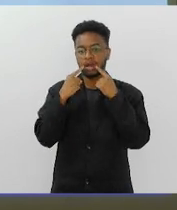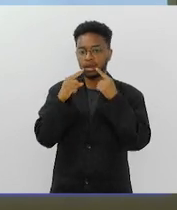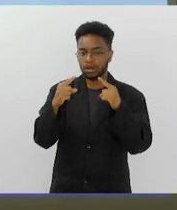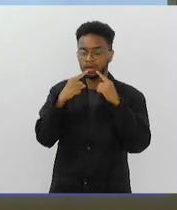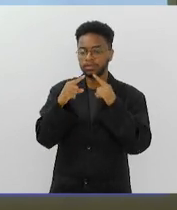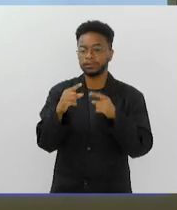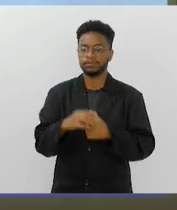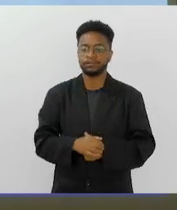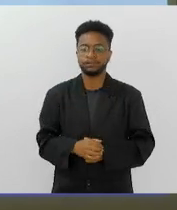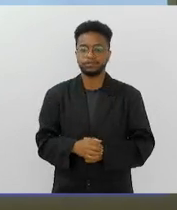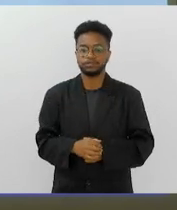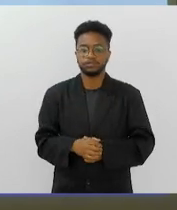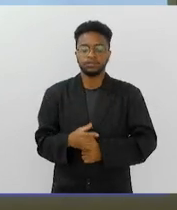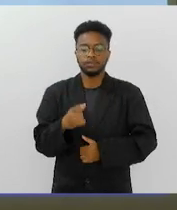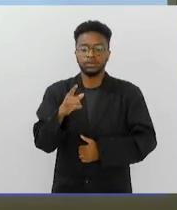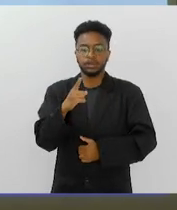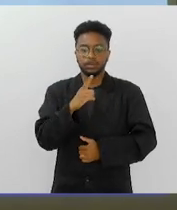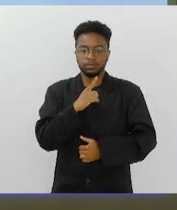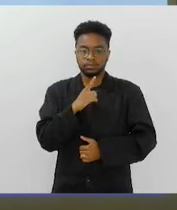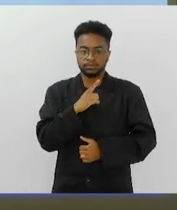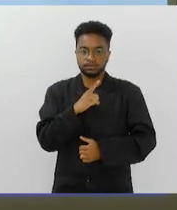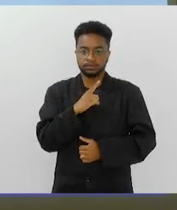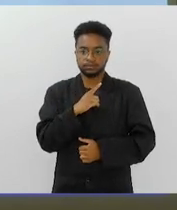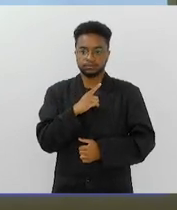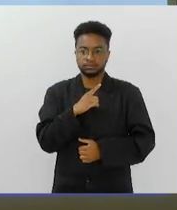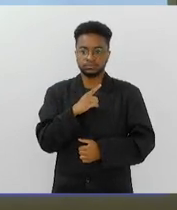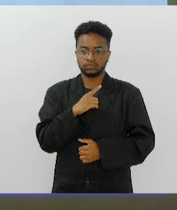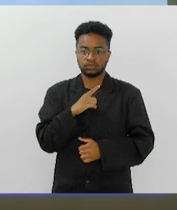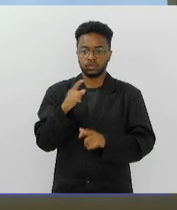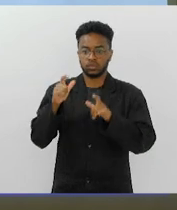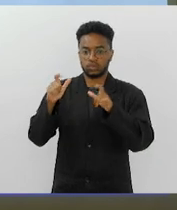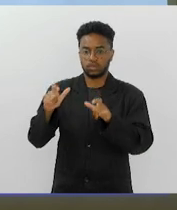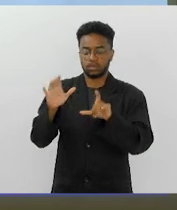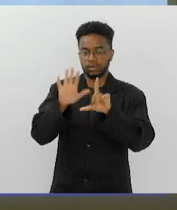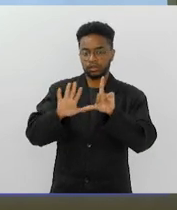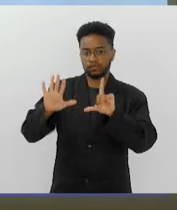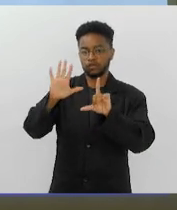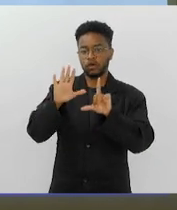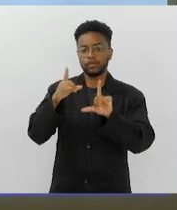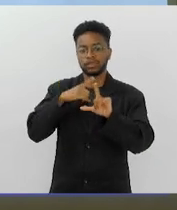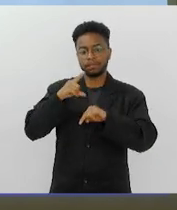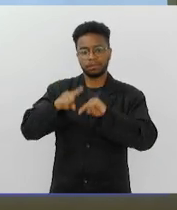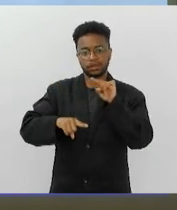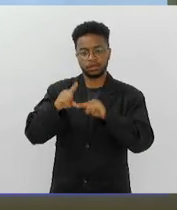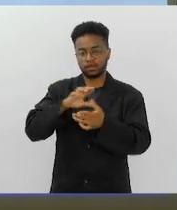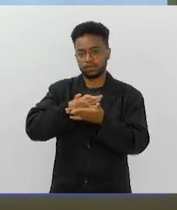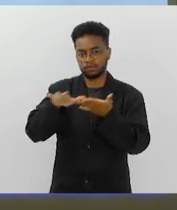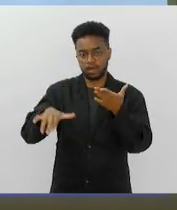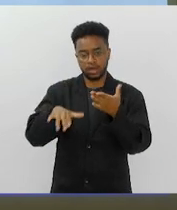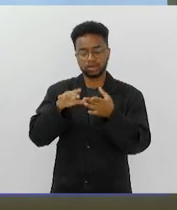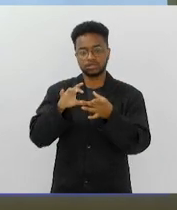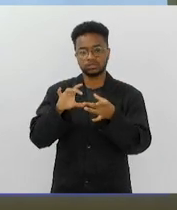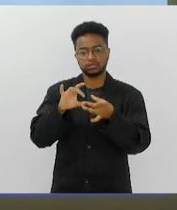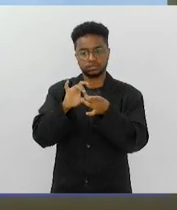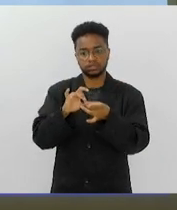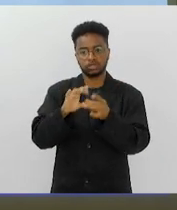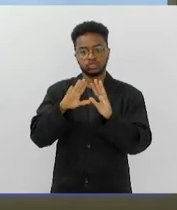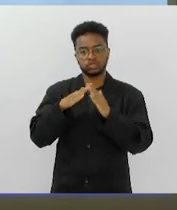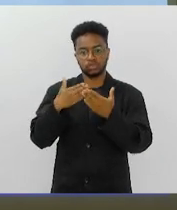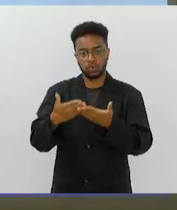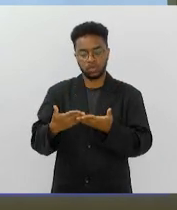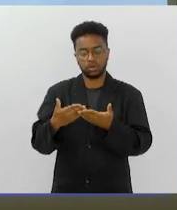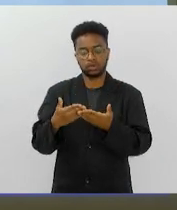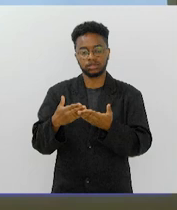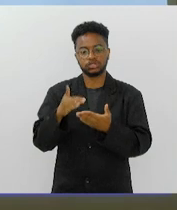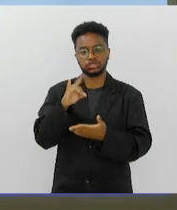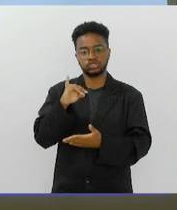denúncias. A gente tem uma curadoria digital, onde temos bastante material no nosso canal Escola Digital Professor. E